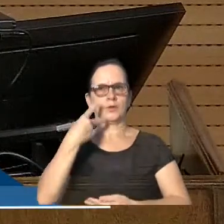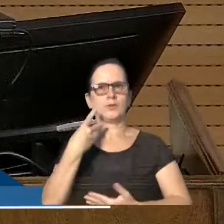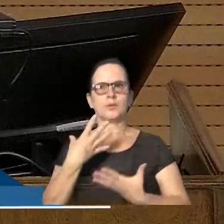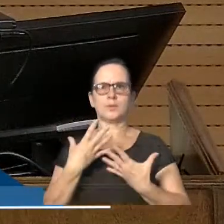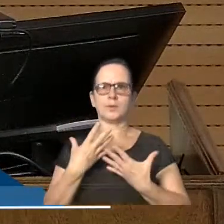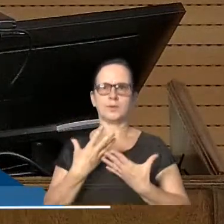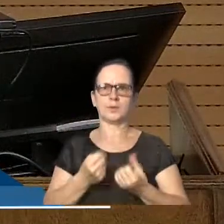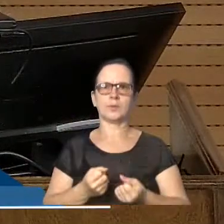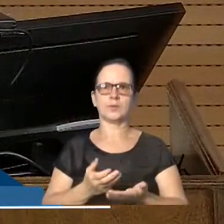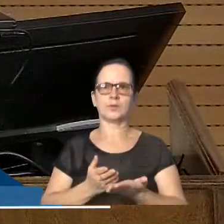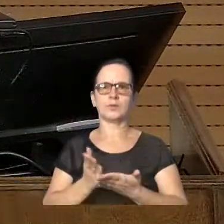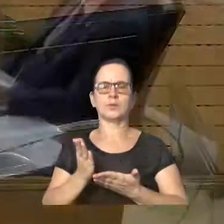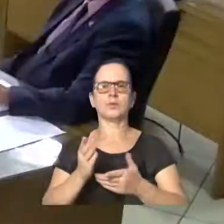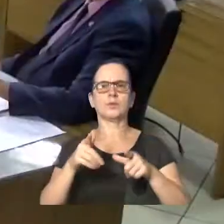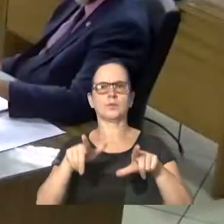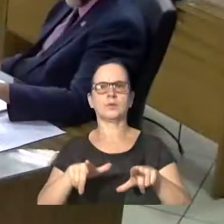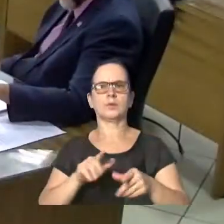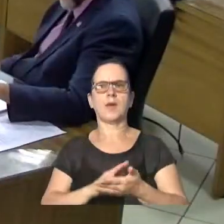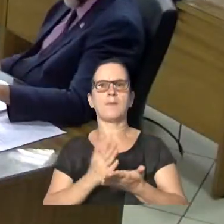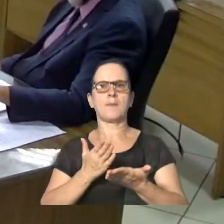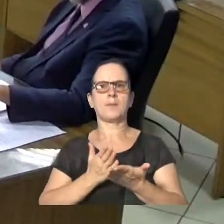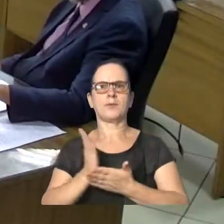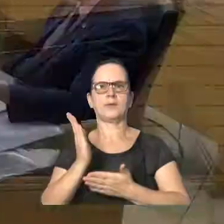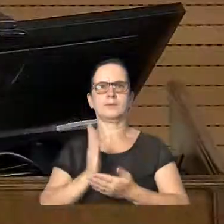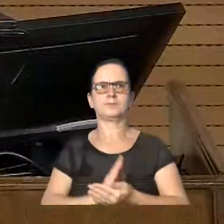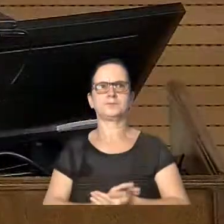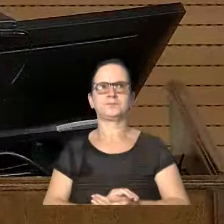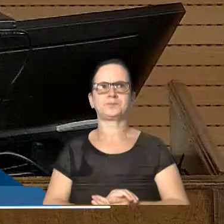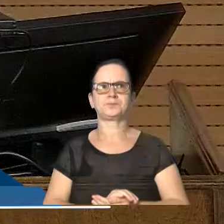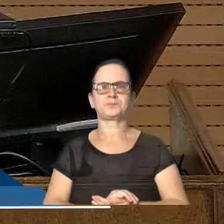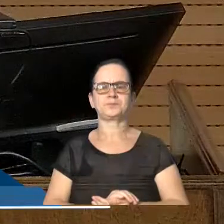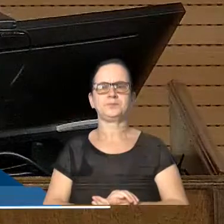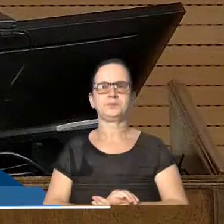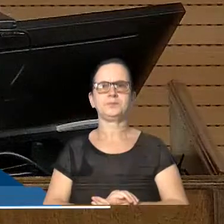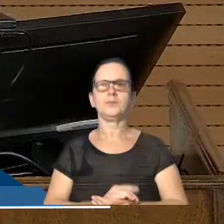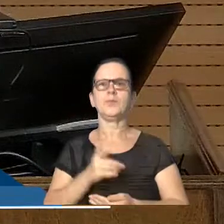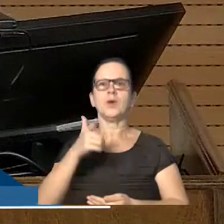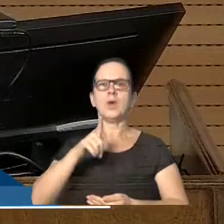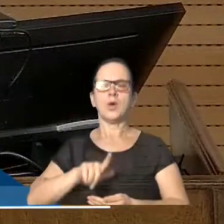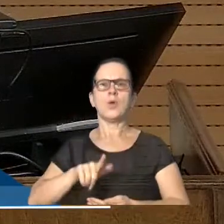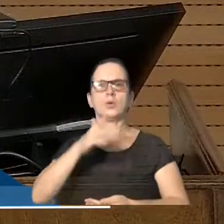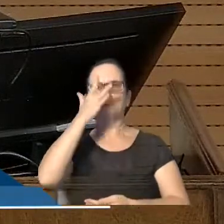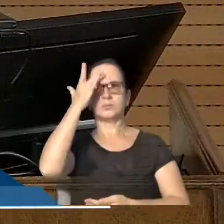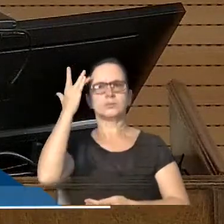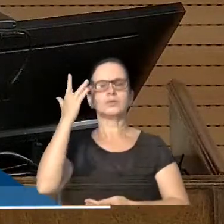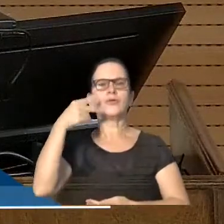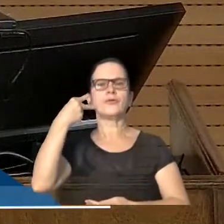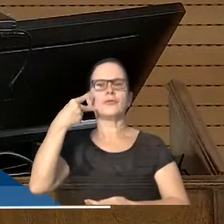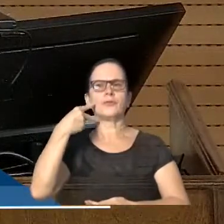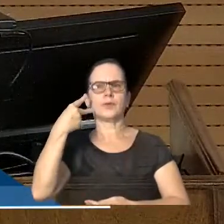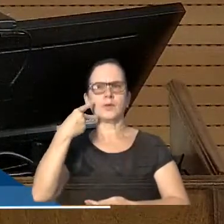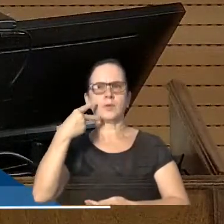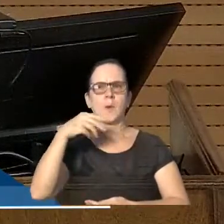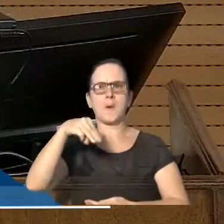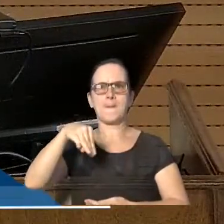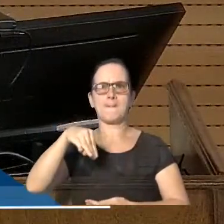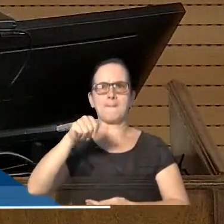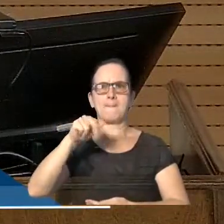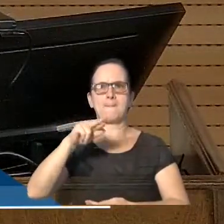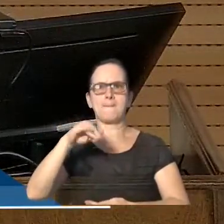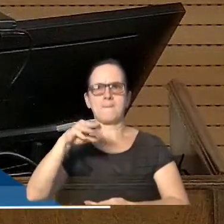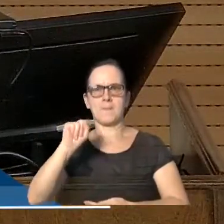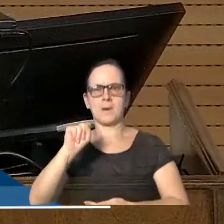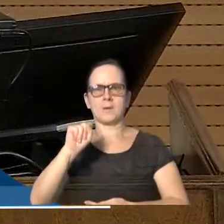que forem pela aprovação, permaneçam como se encontram. Aprovado. O próximo orador inscrito é o vereador Marcos